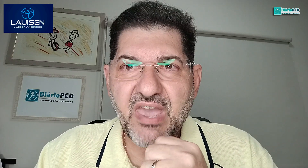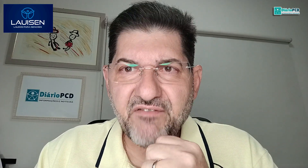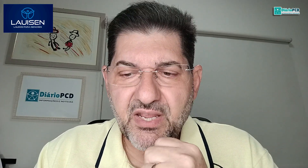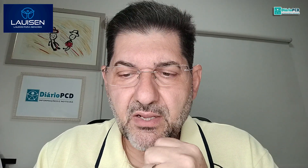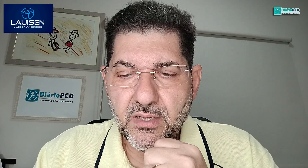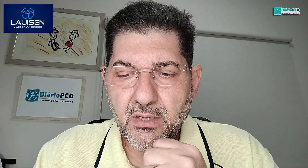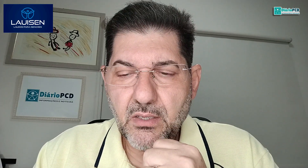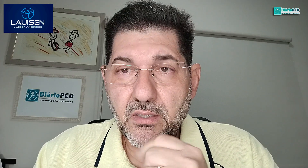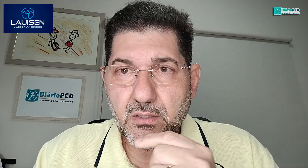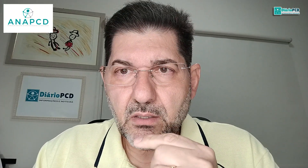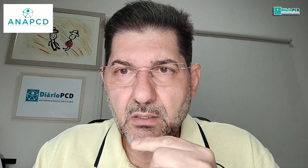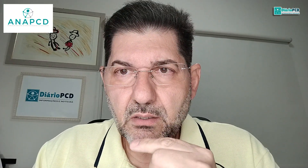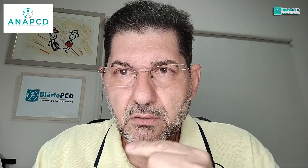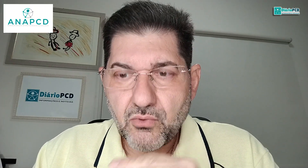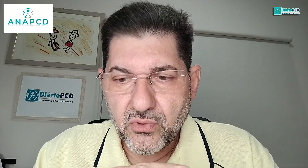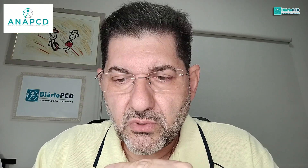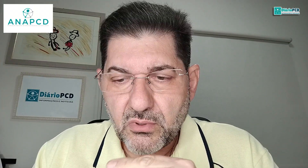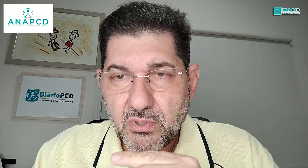Letícia Lefebvre,